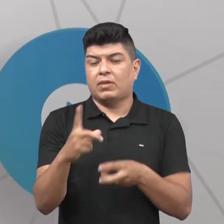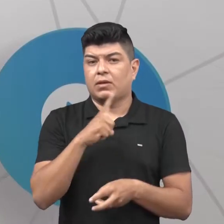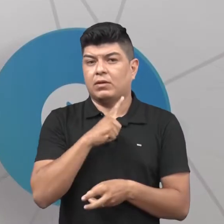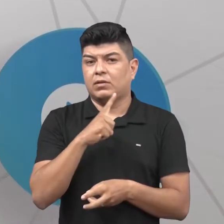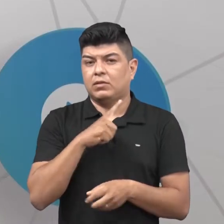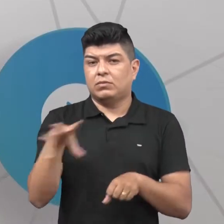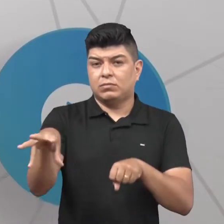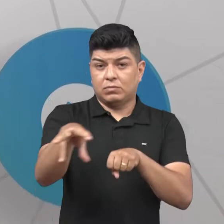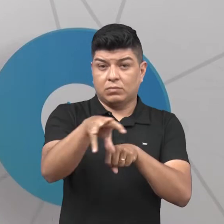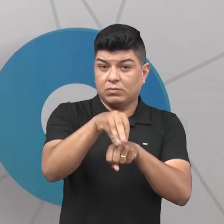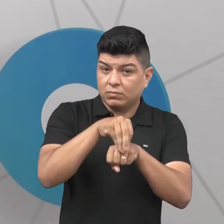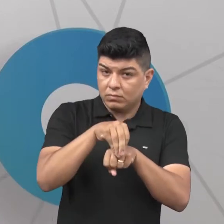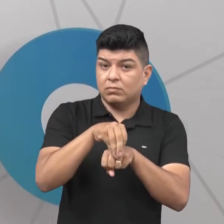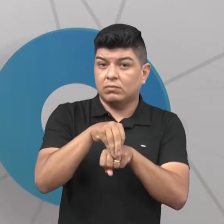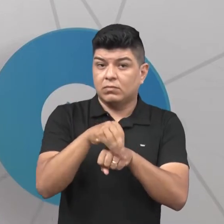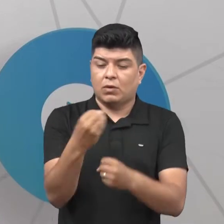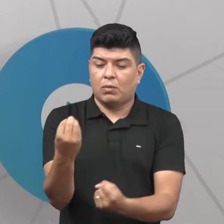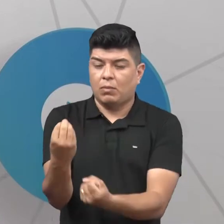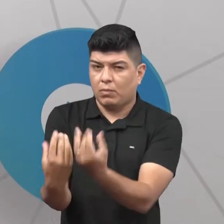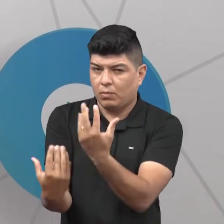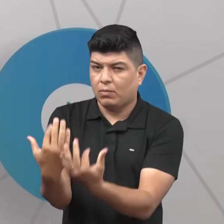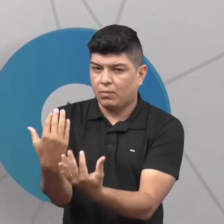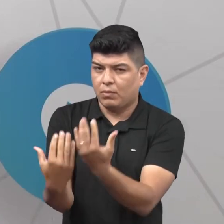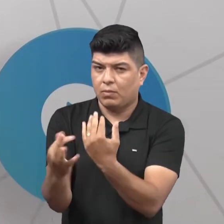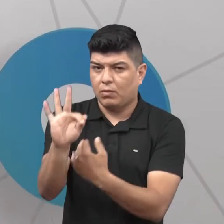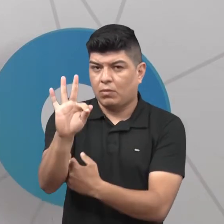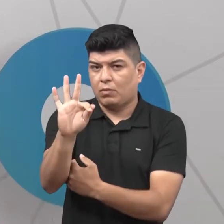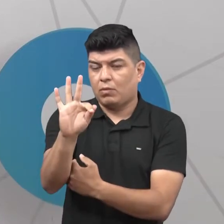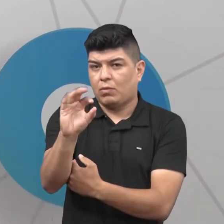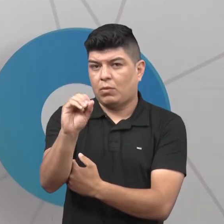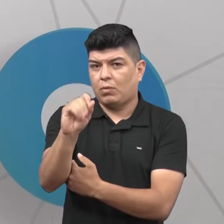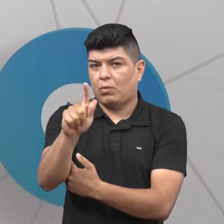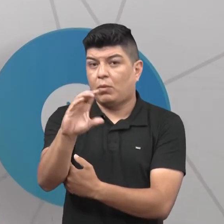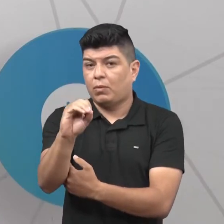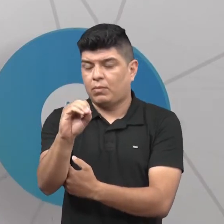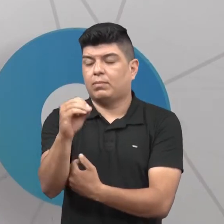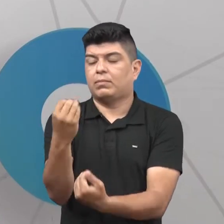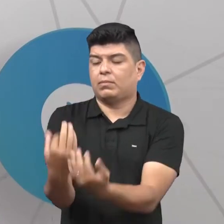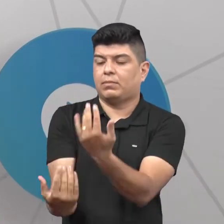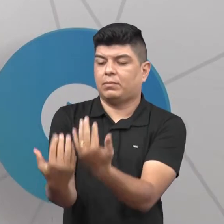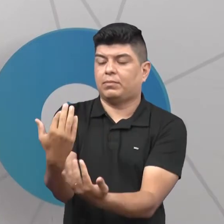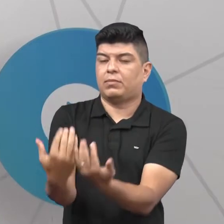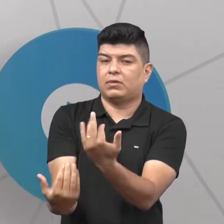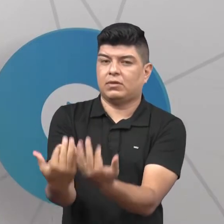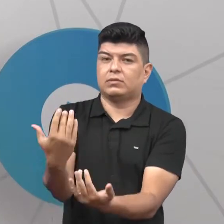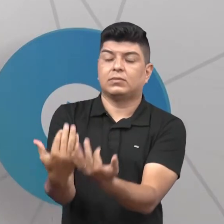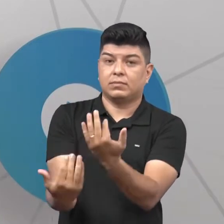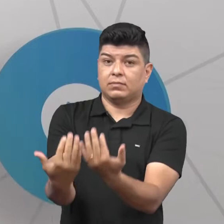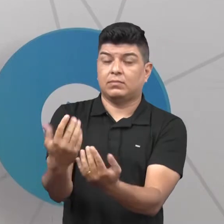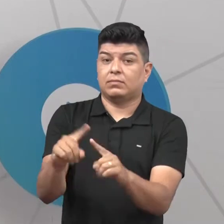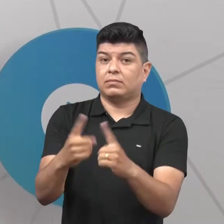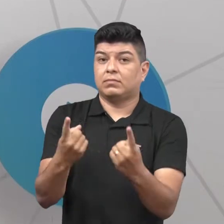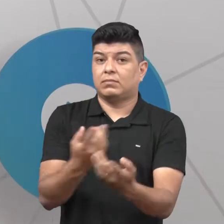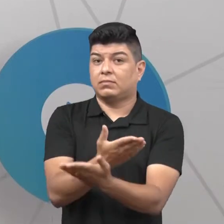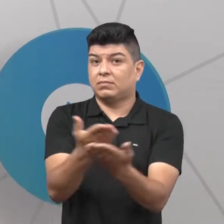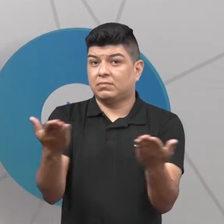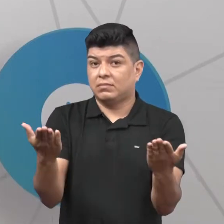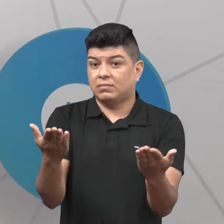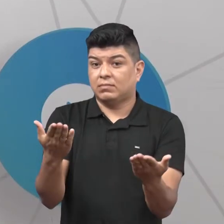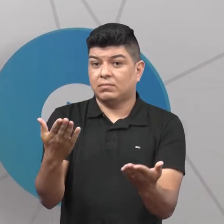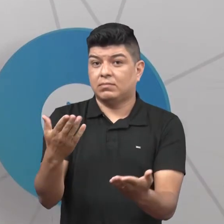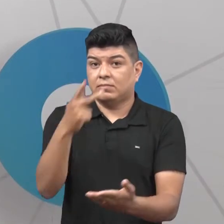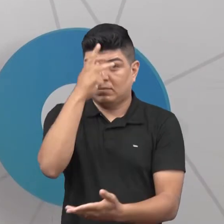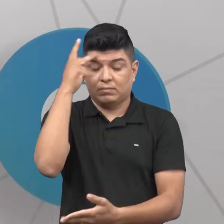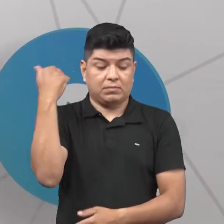um conhecimento sobre o que é o fogo, né? Imagina você ali com o fogo, né? Mas você, uma pessoa, pega e te